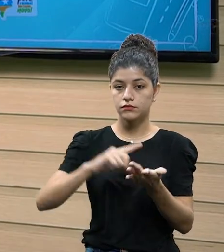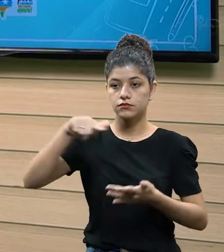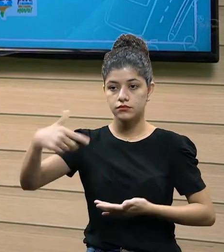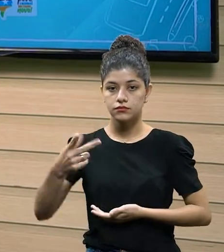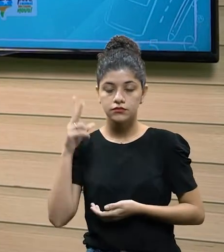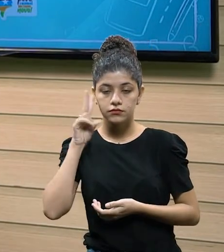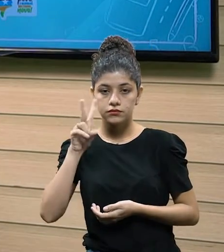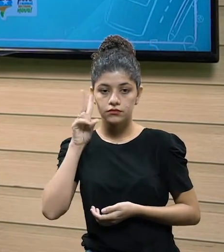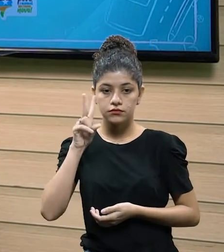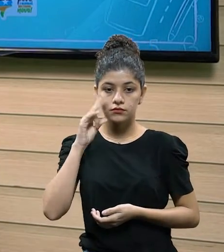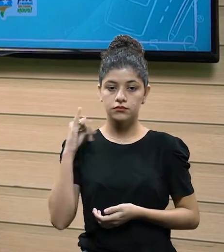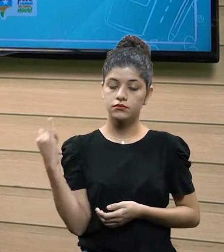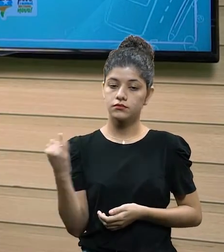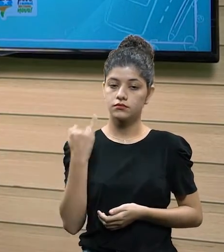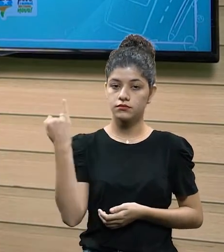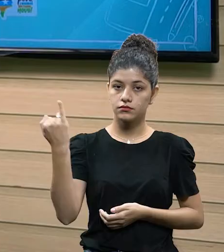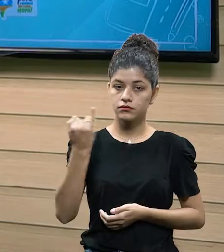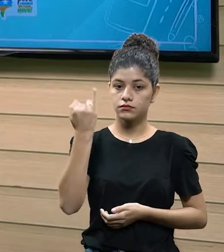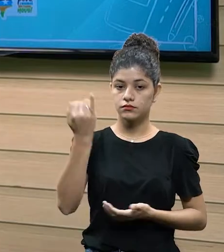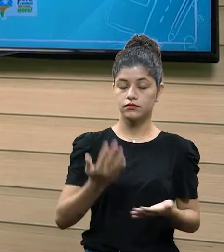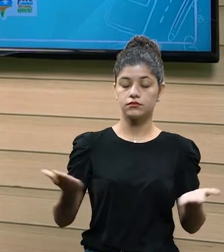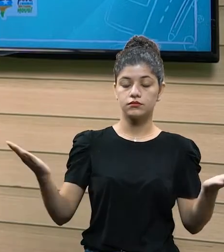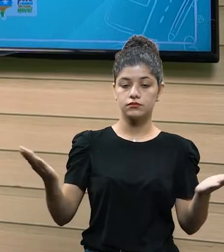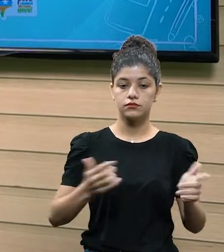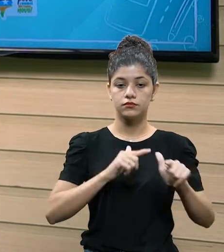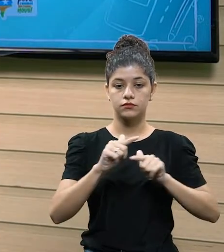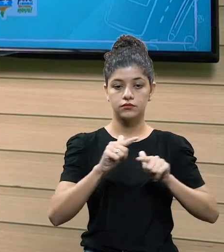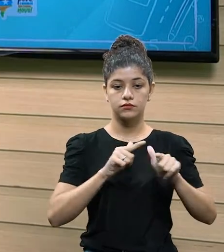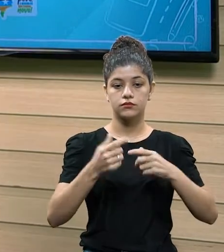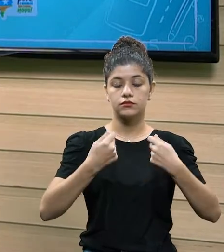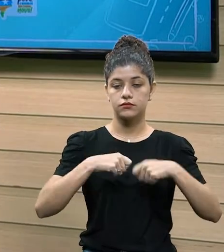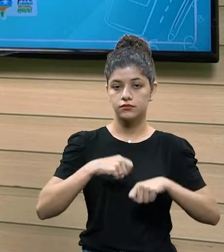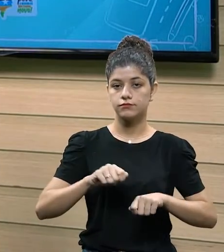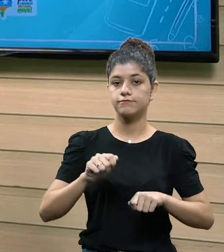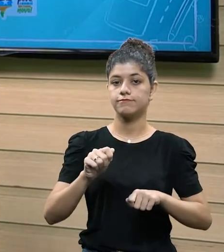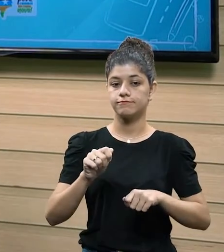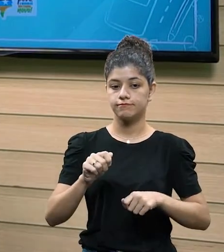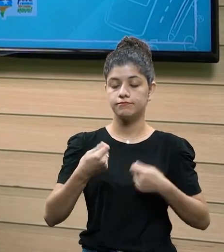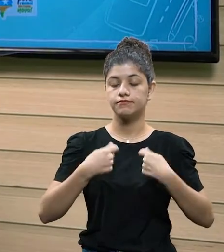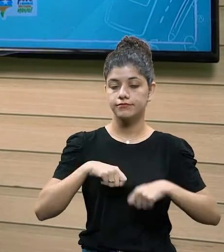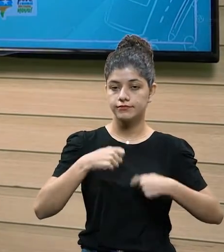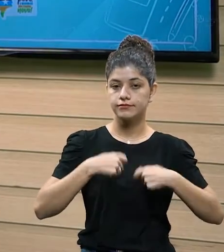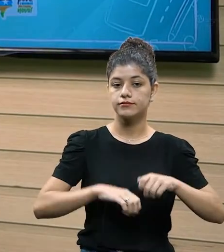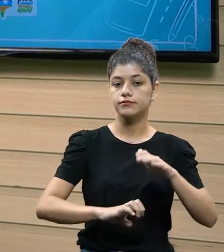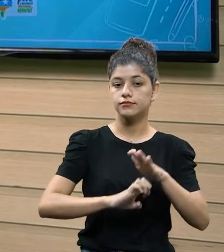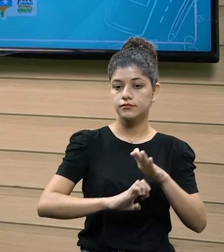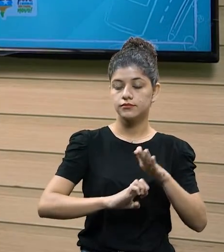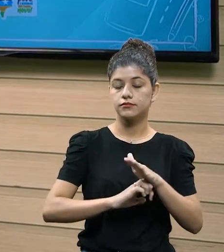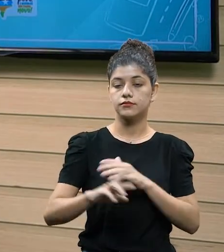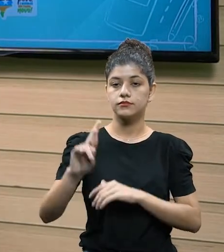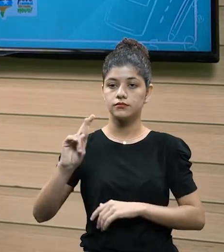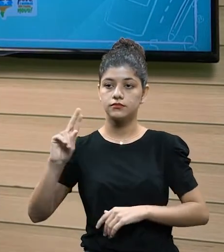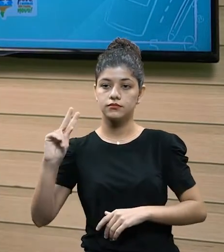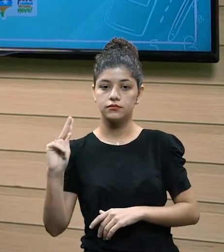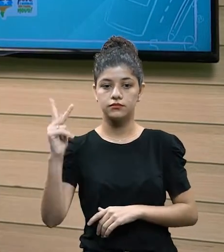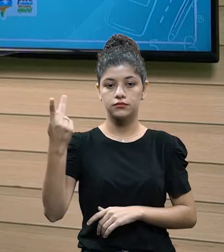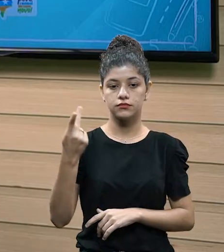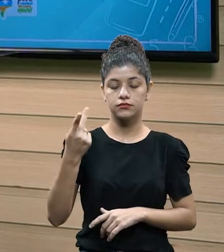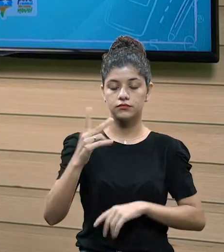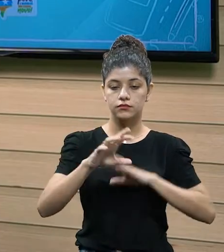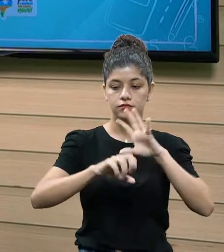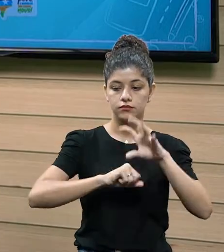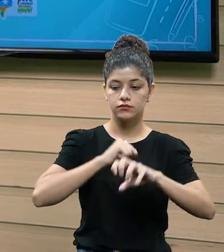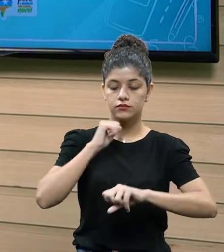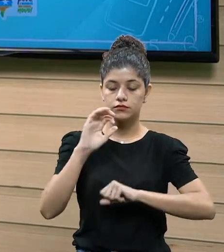depois relembrar. Isso aqui é importante. Hoje o mercado de trabalho está carente desses profissionais. Nessa parte de RH, por mais que as pessoas